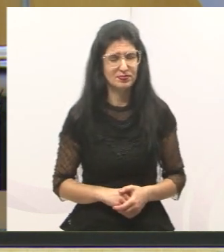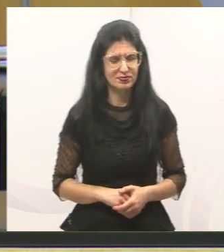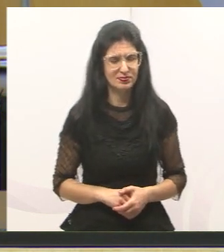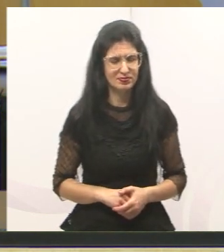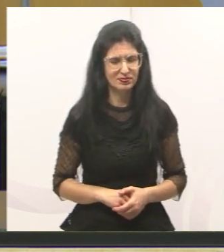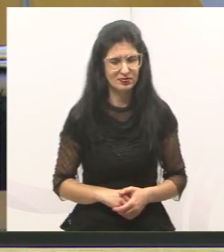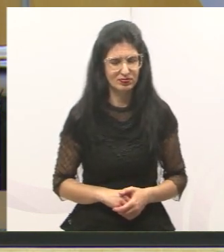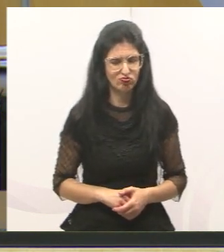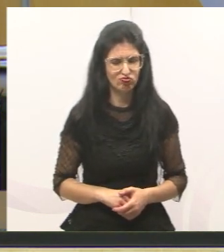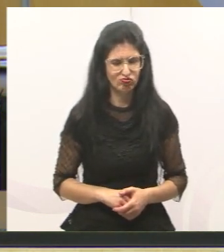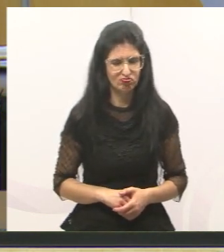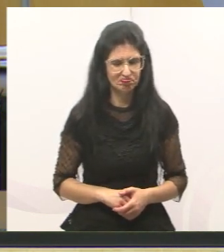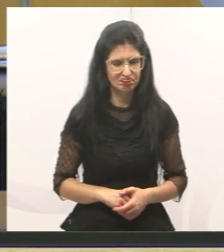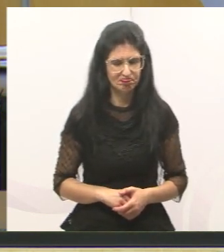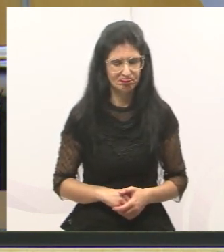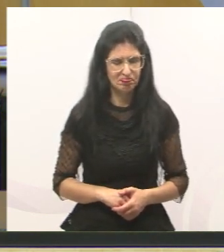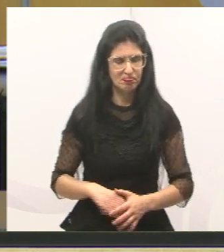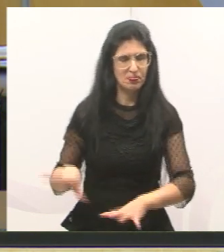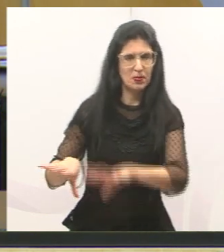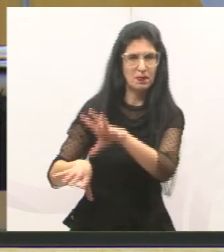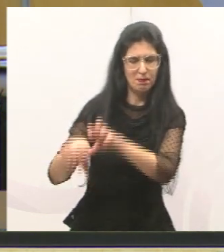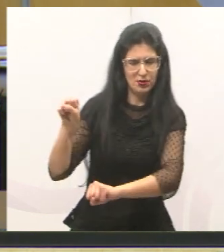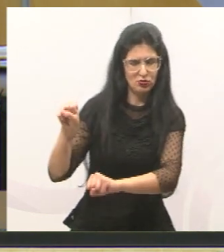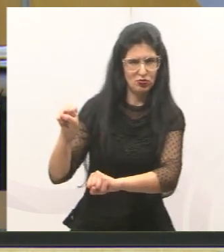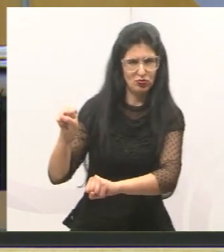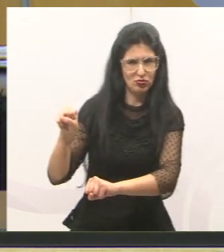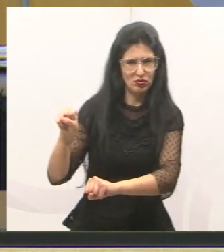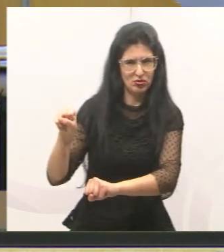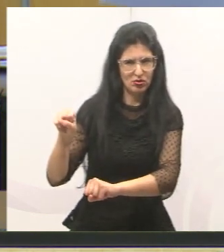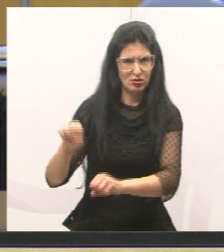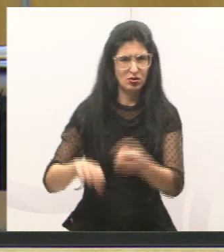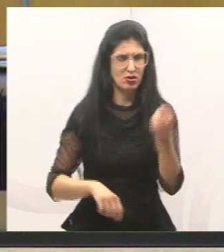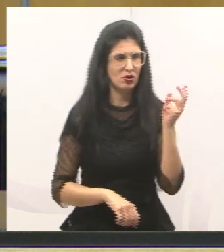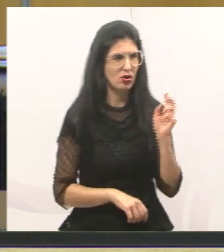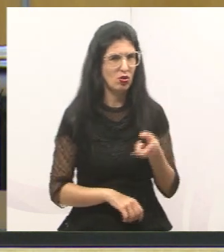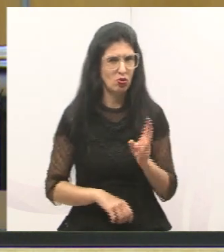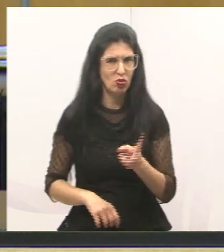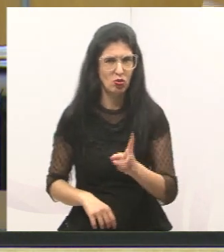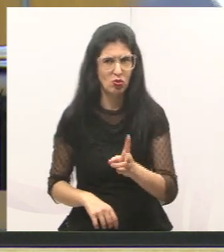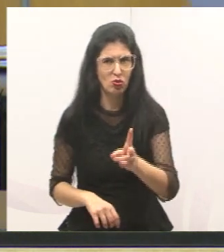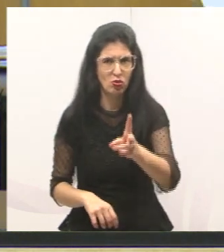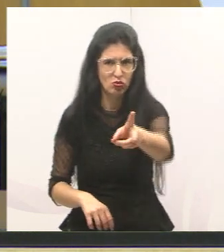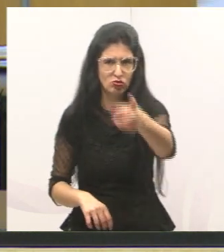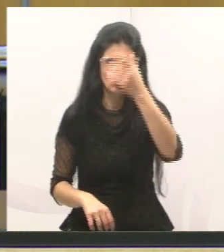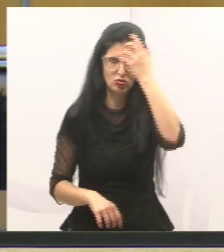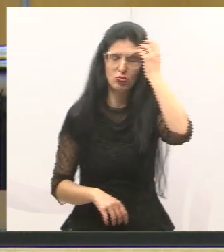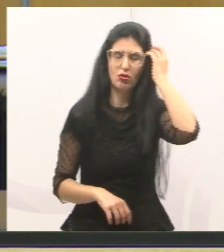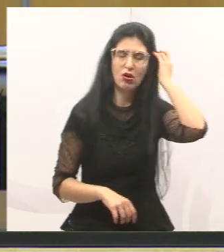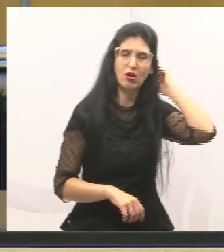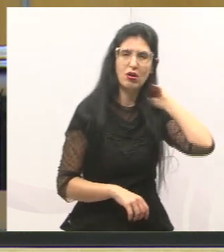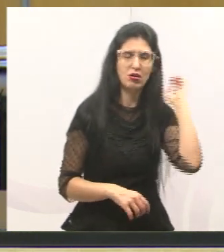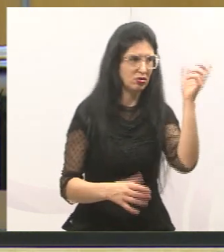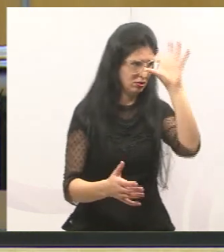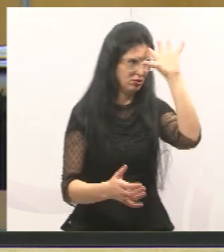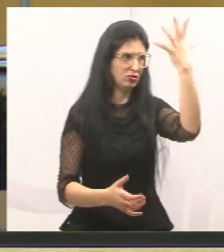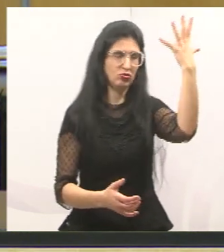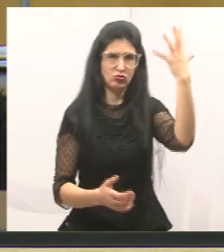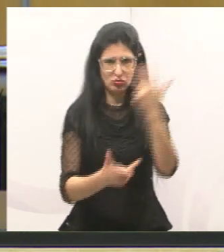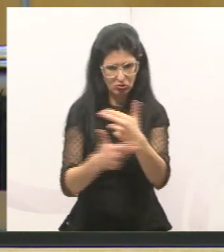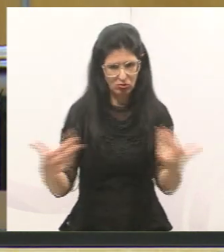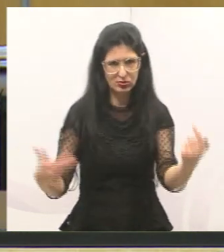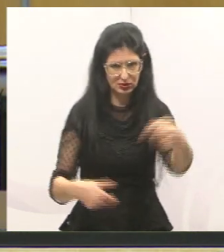se agrava, ademais, com a possibilidade atrelada a uma segunda onda de contágio. Nesse